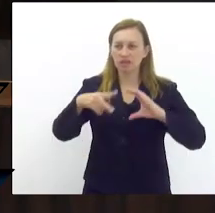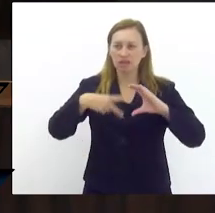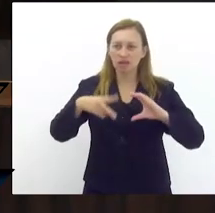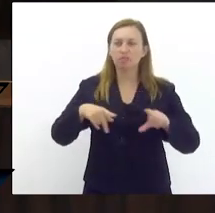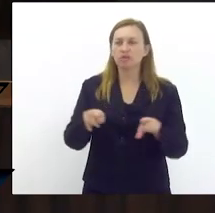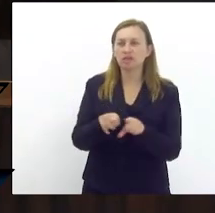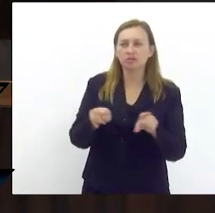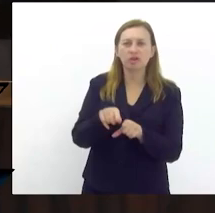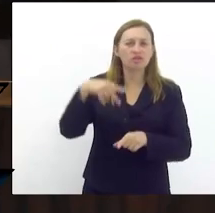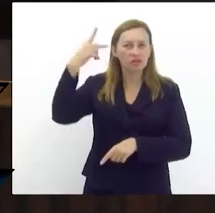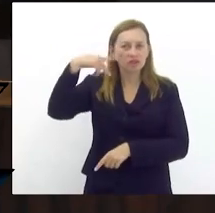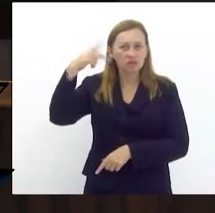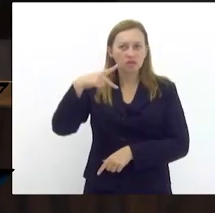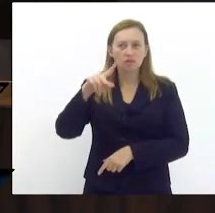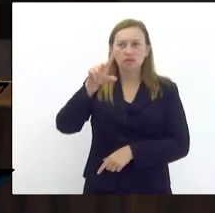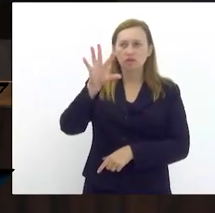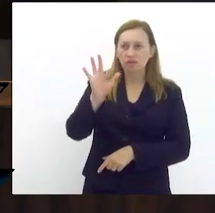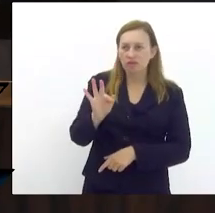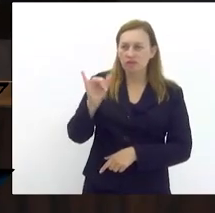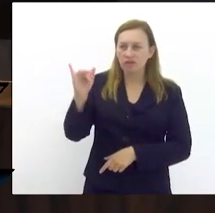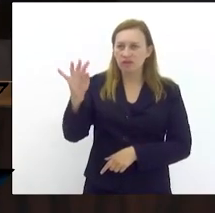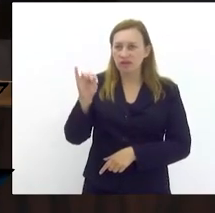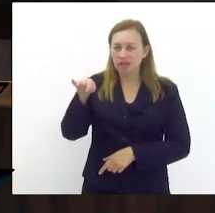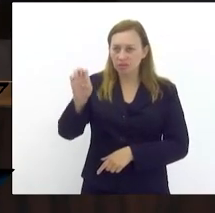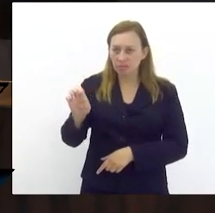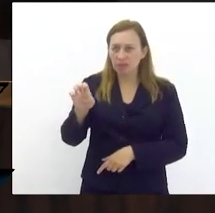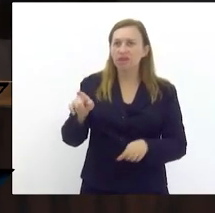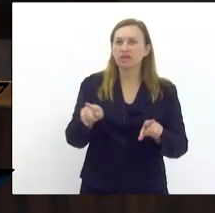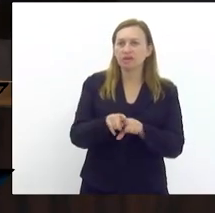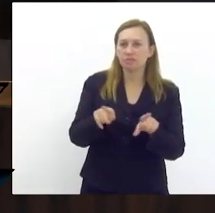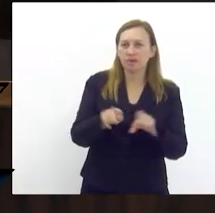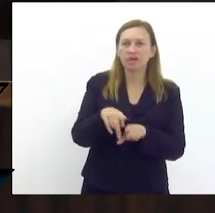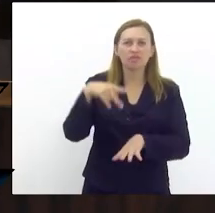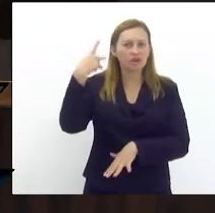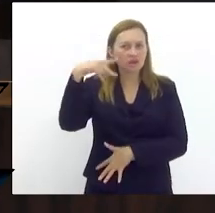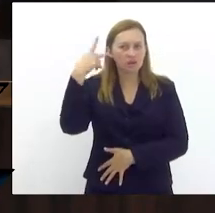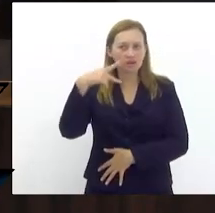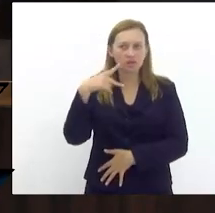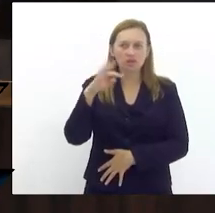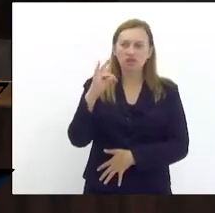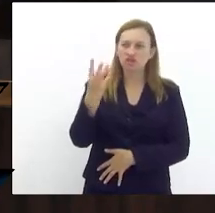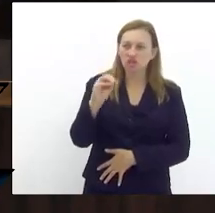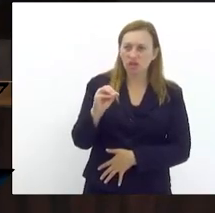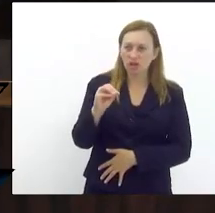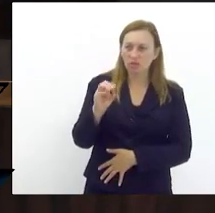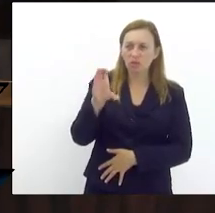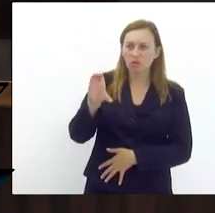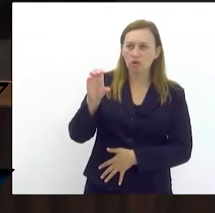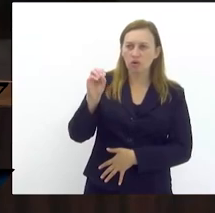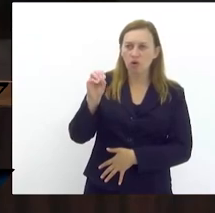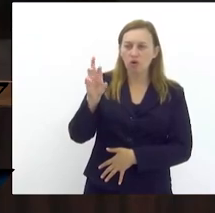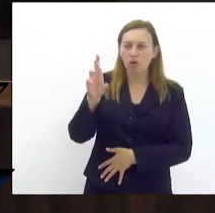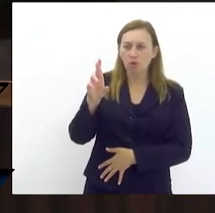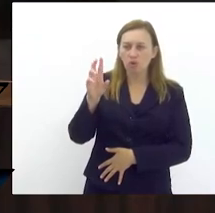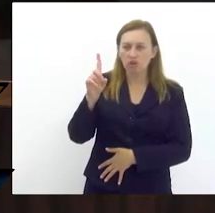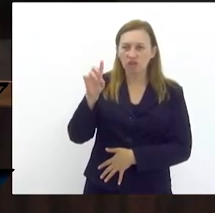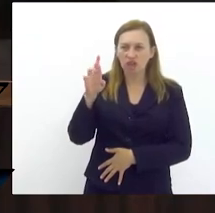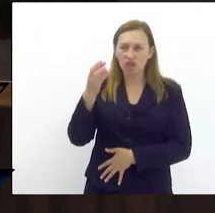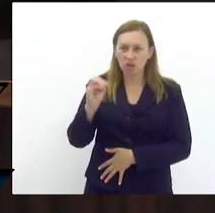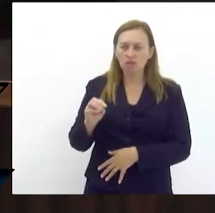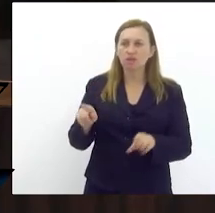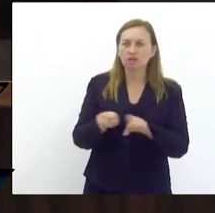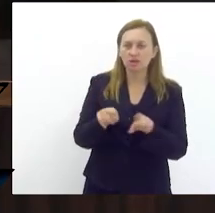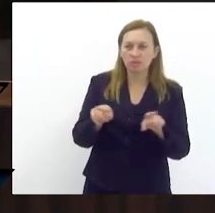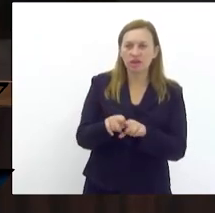também aqui Felipe Carvalho e o nosso Vereador aqui Tiago Cordeiro e o nosso Vereador Flávio